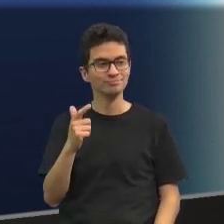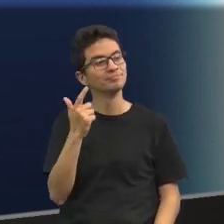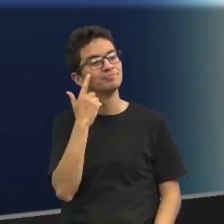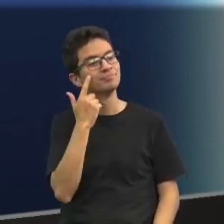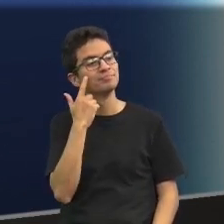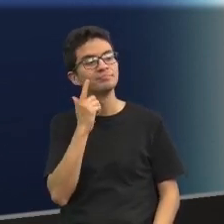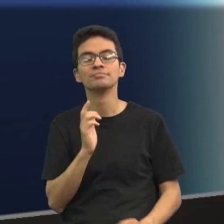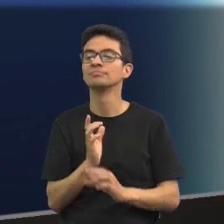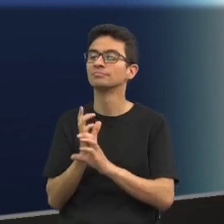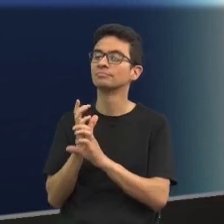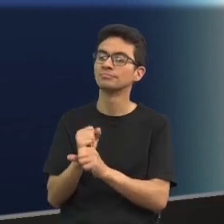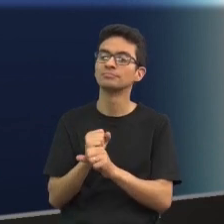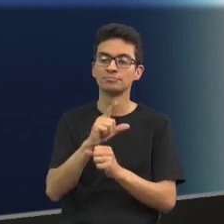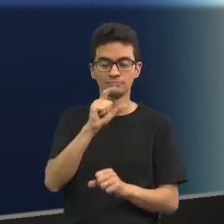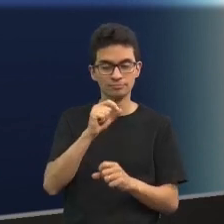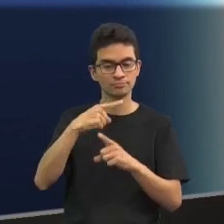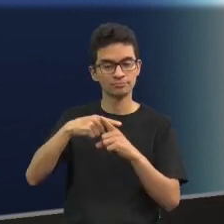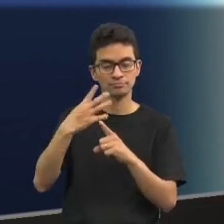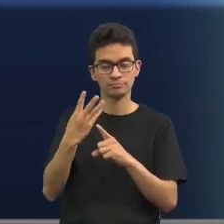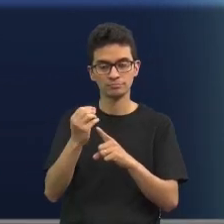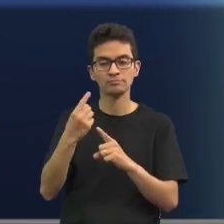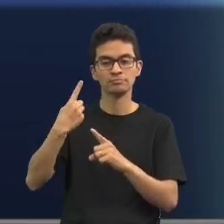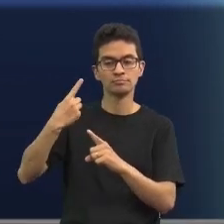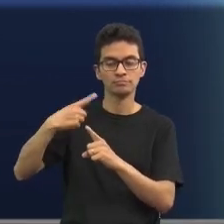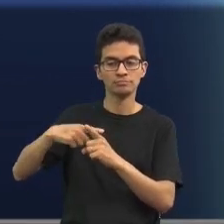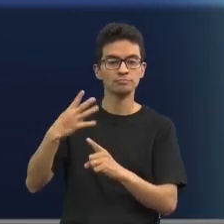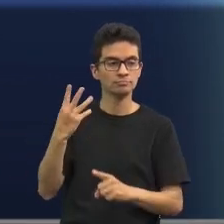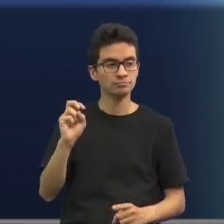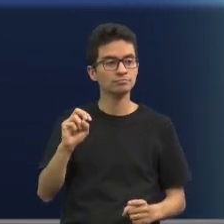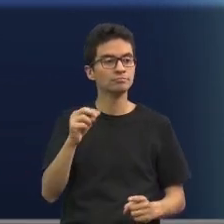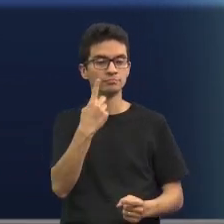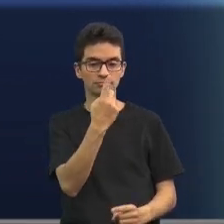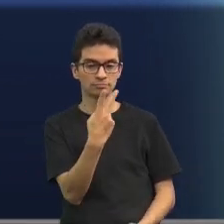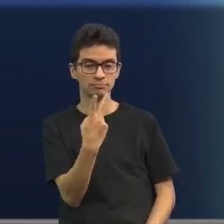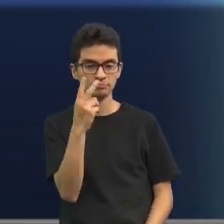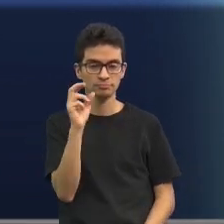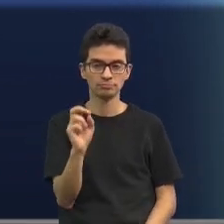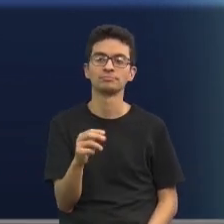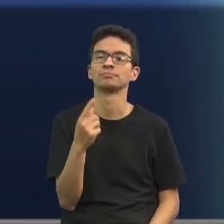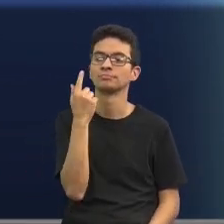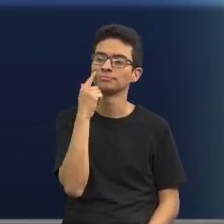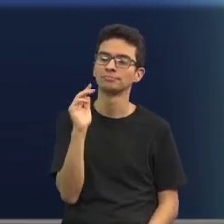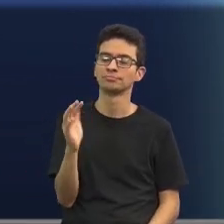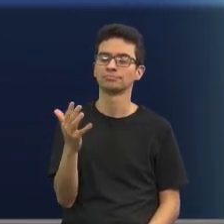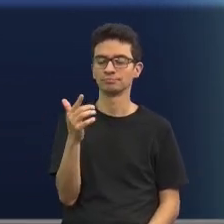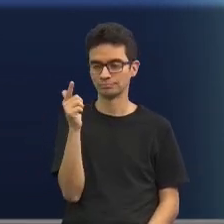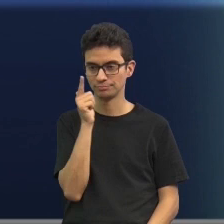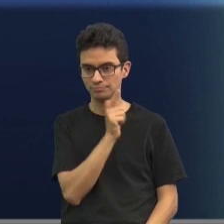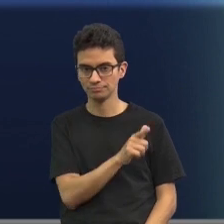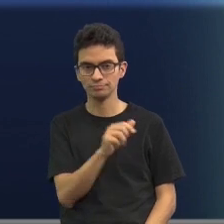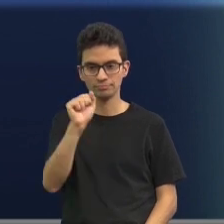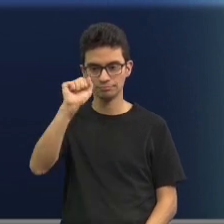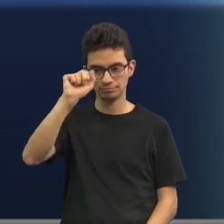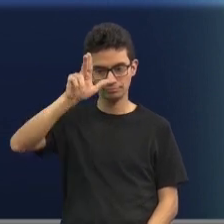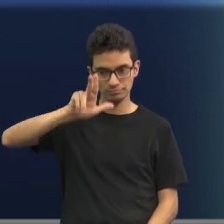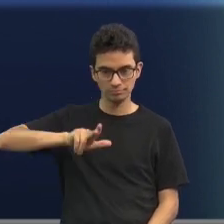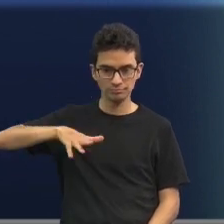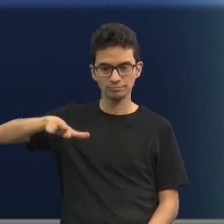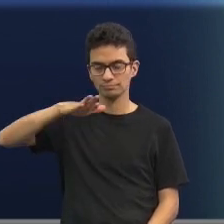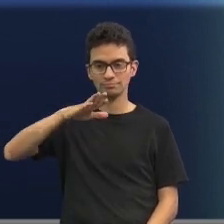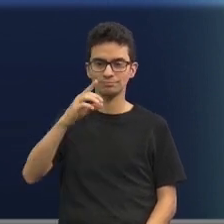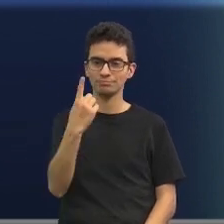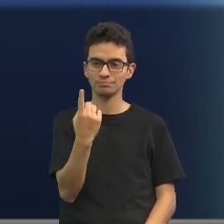dez mais 40 mais 45 mais 30 da 125 então a proporção vai ser sul sobre